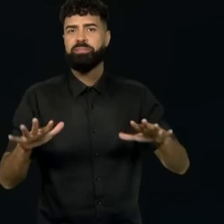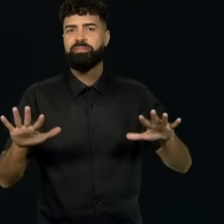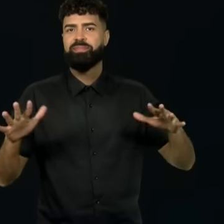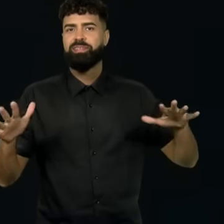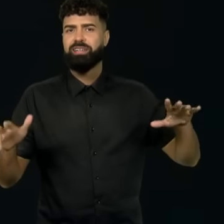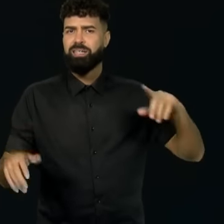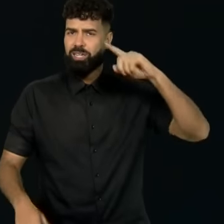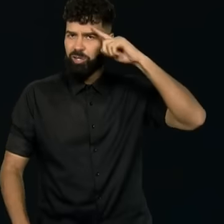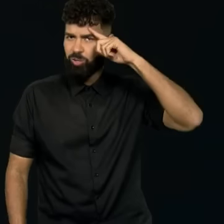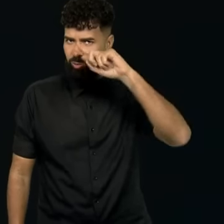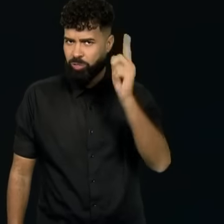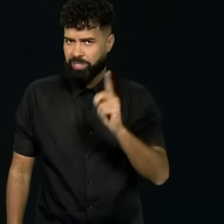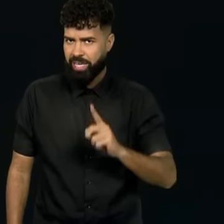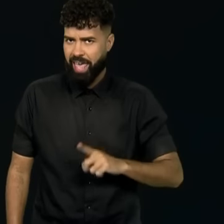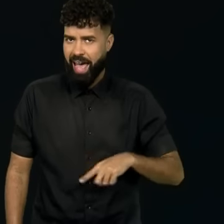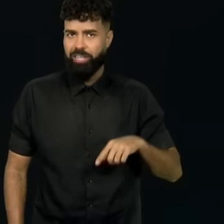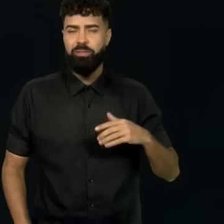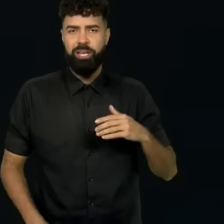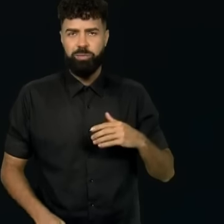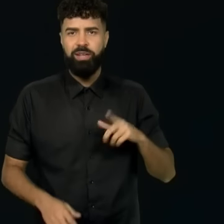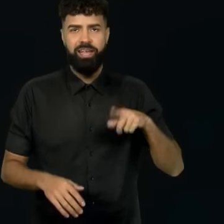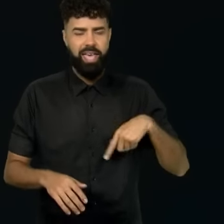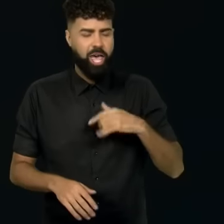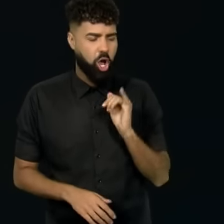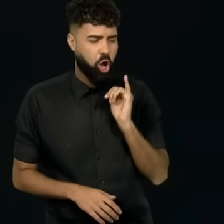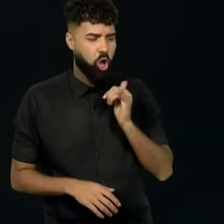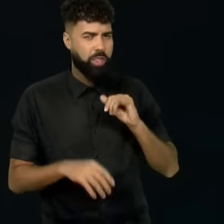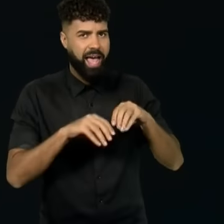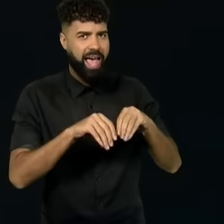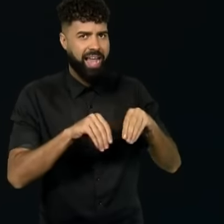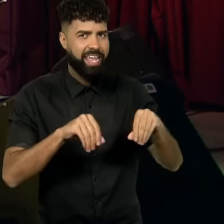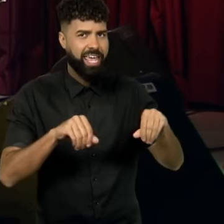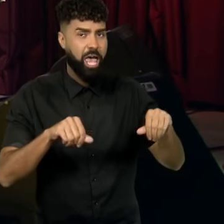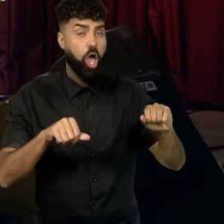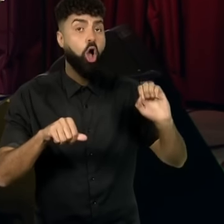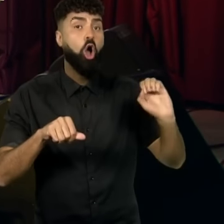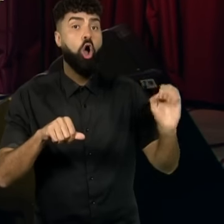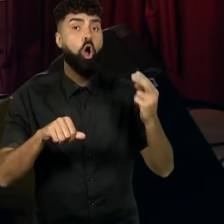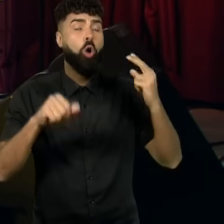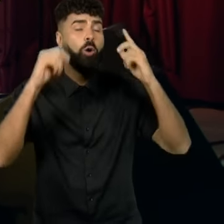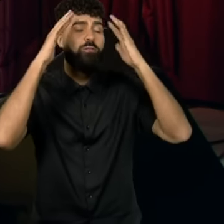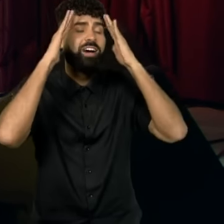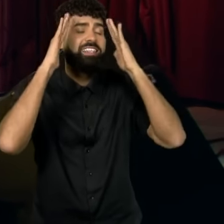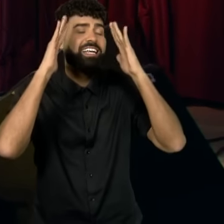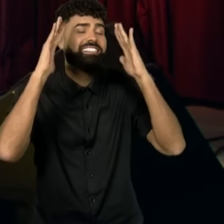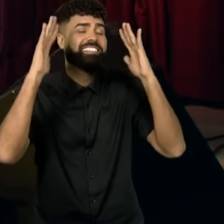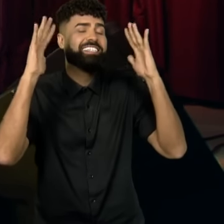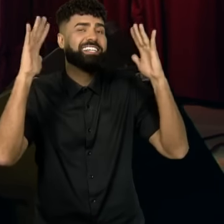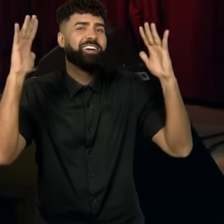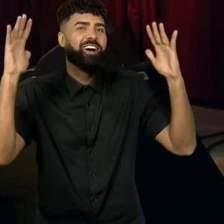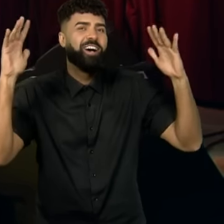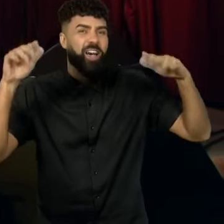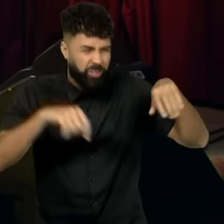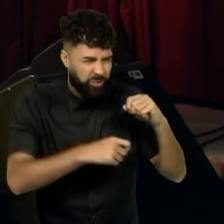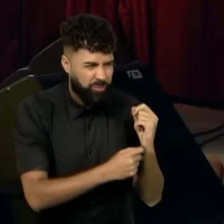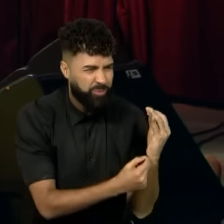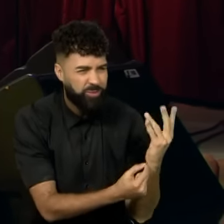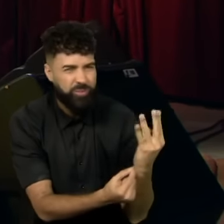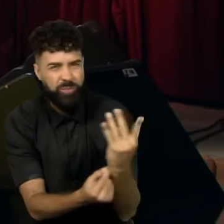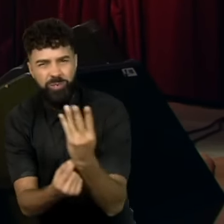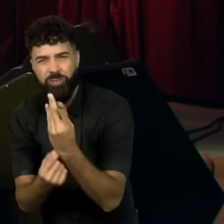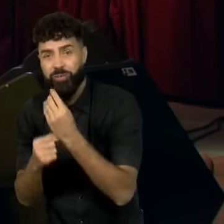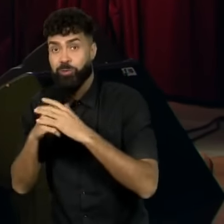Não sei se é conto de areia ou se é fantasia, e a luz da candeia alumia pra